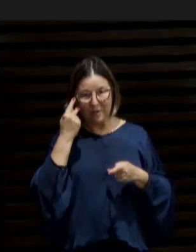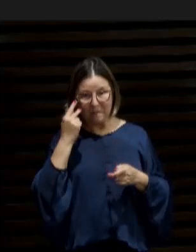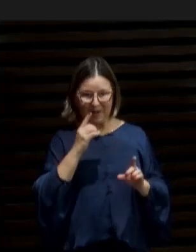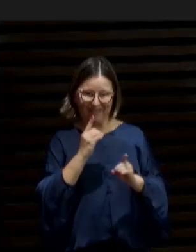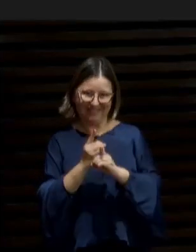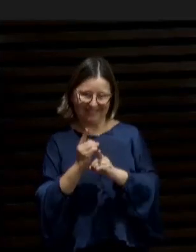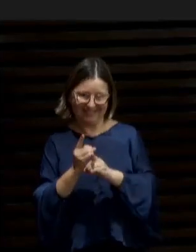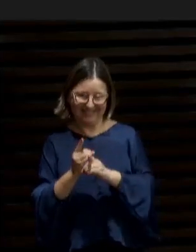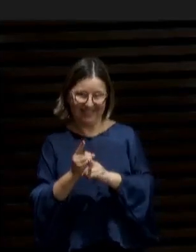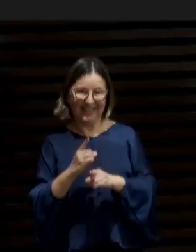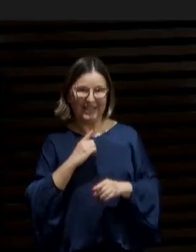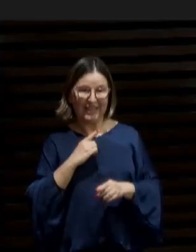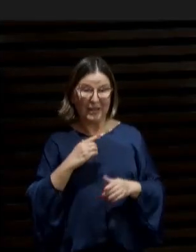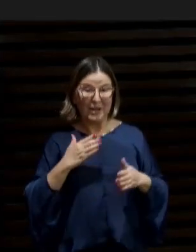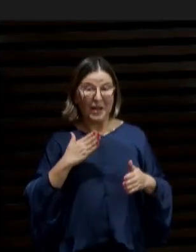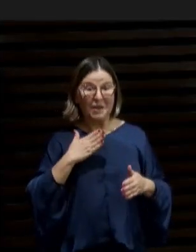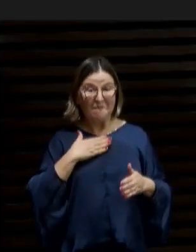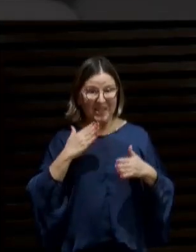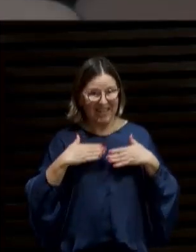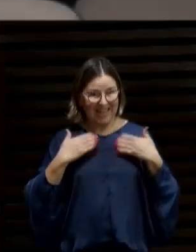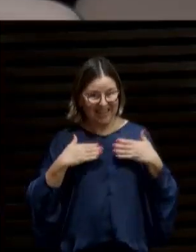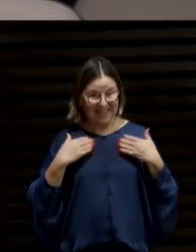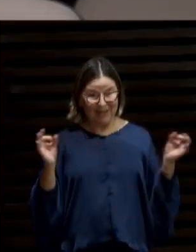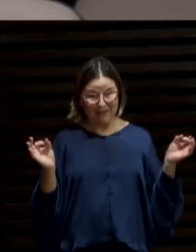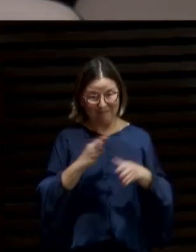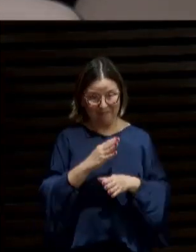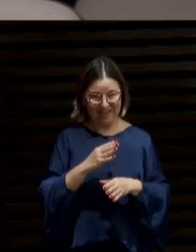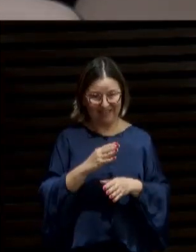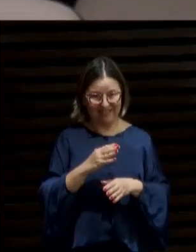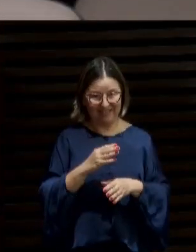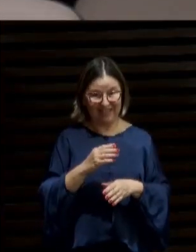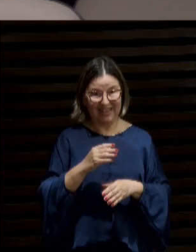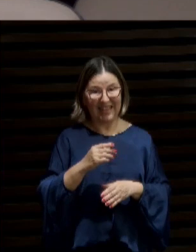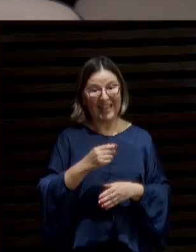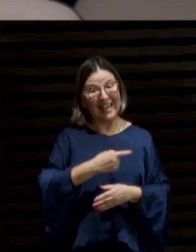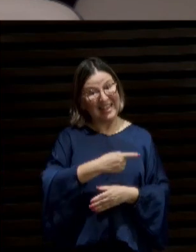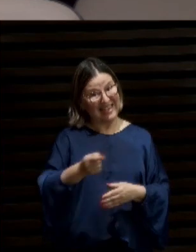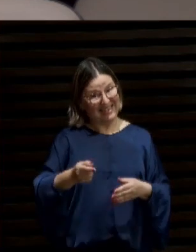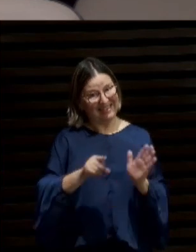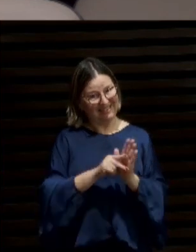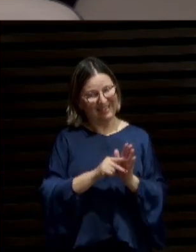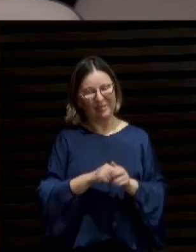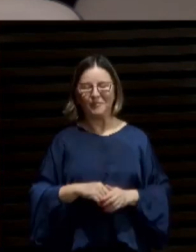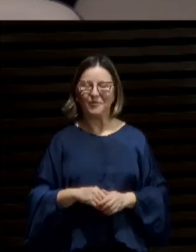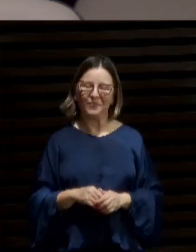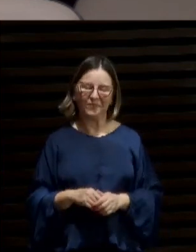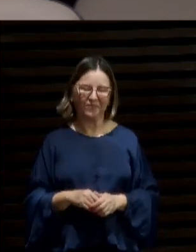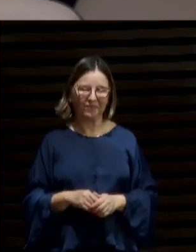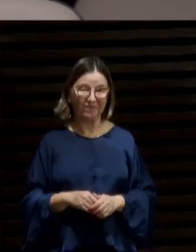gozo completo em si mesmos. Pois nós vamos gastar um tempo aqui que ele está dando a alegria, o